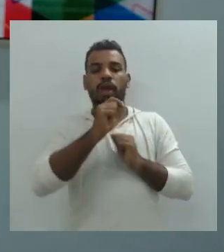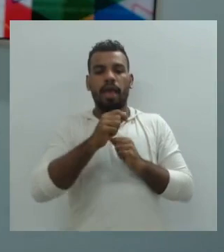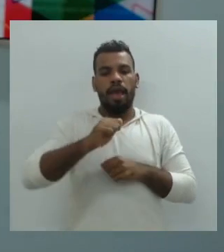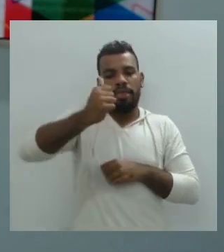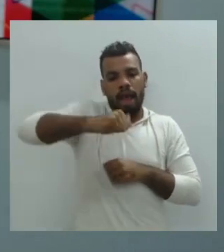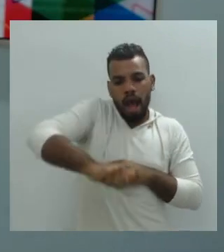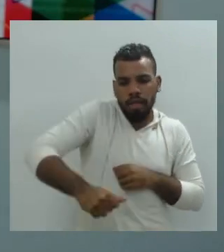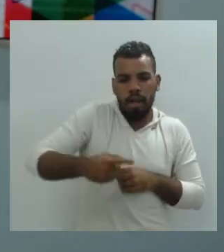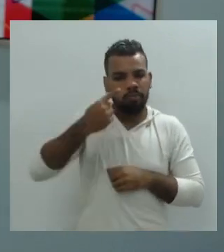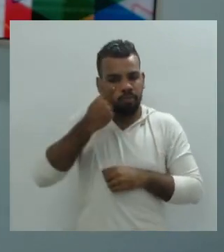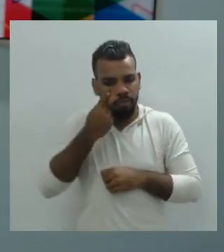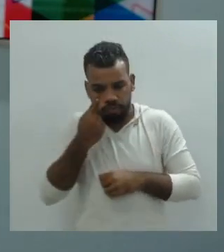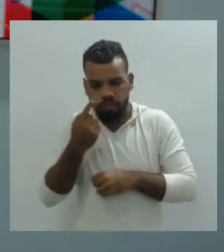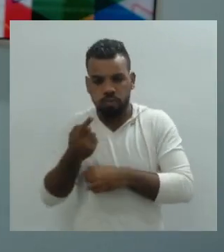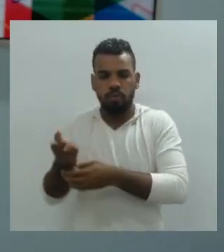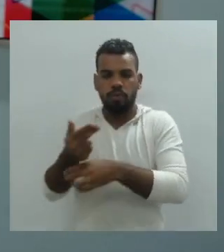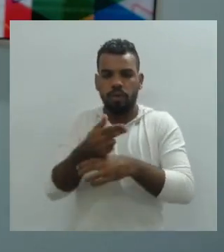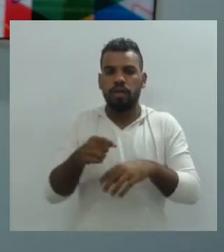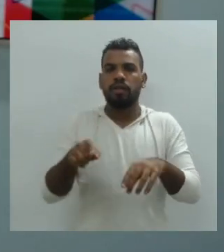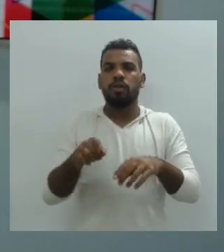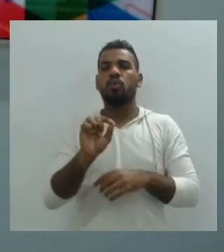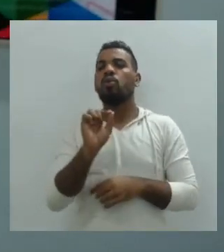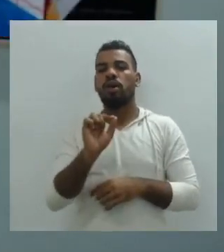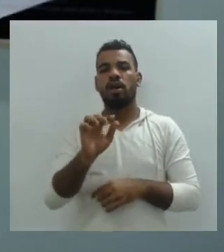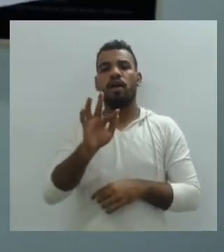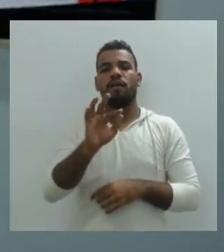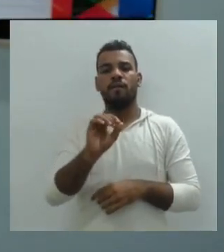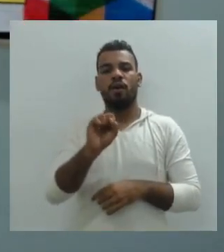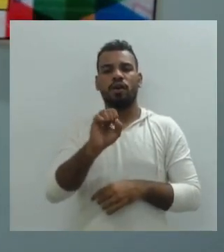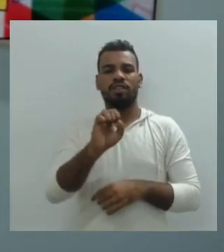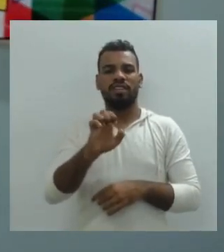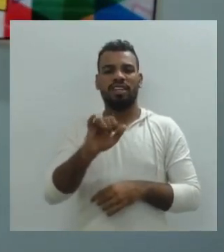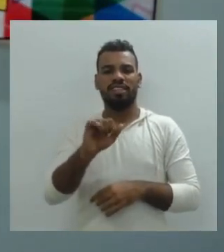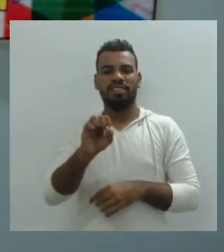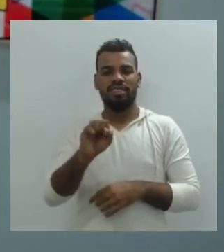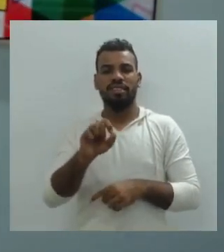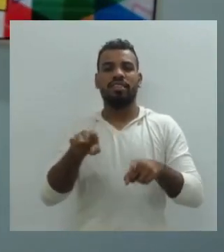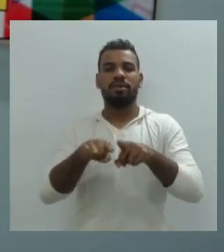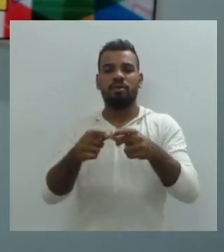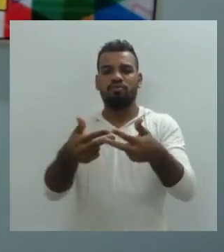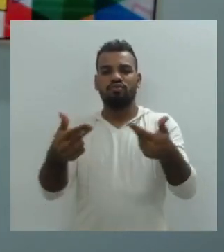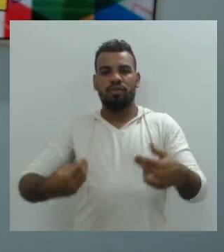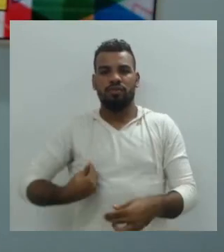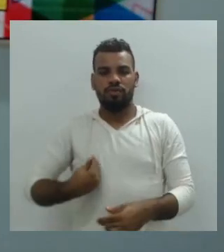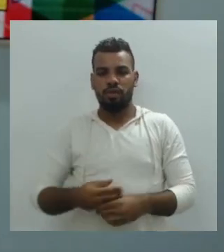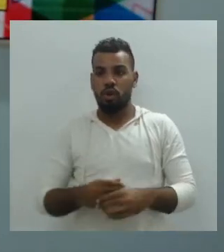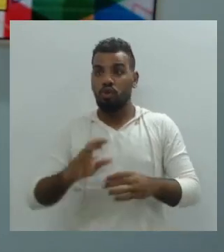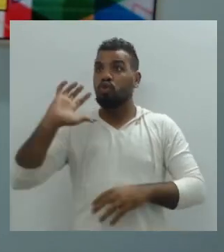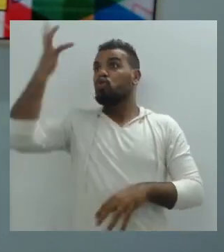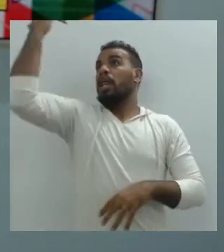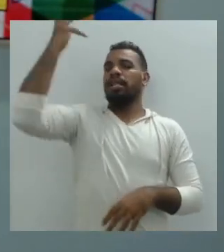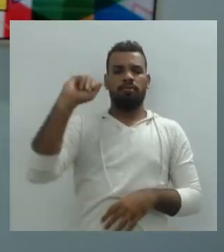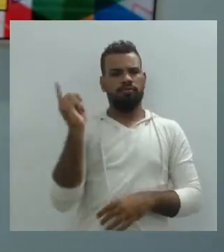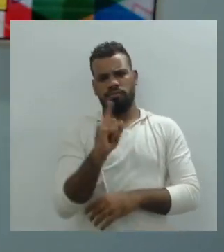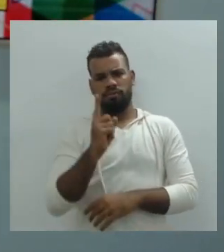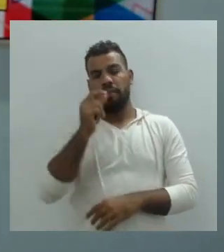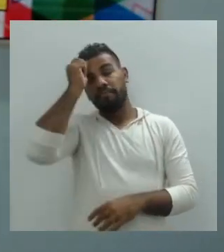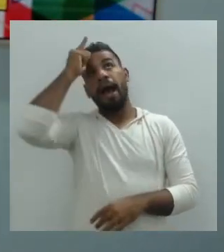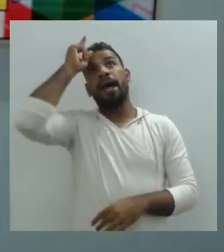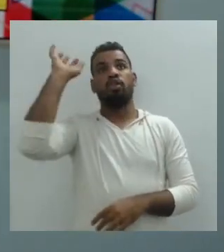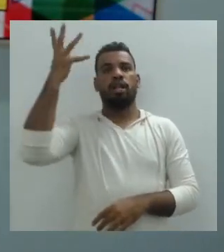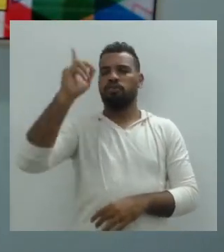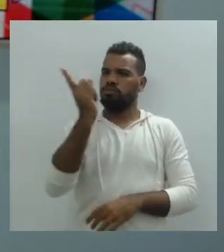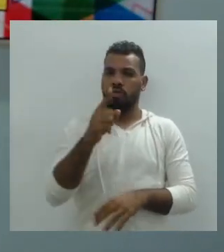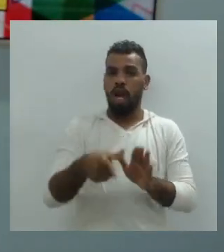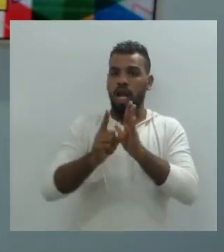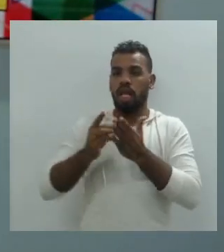de fósseis e de seres vivos. Que isso fique bem claro, não vem do nada, foi baseado em